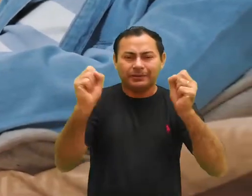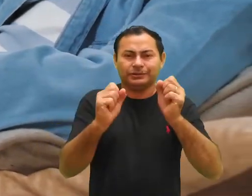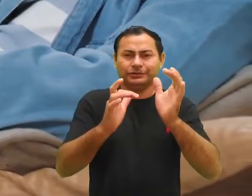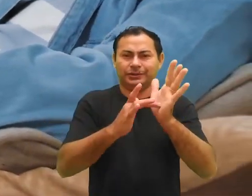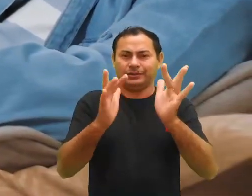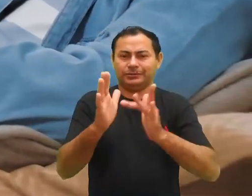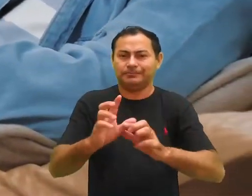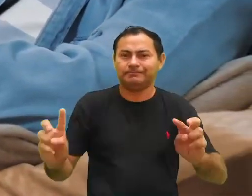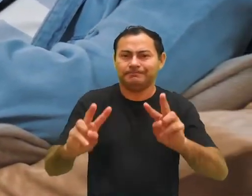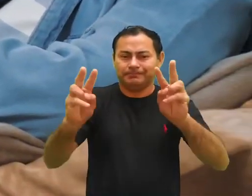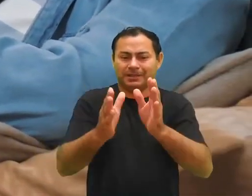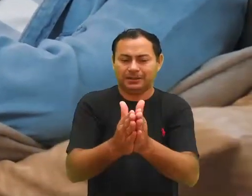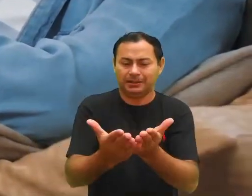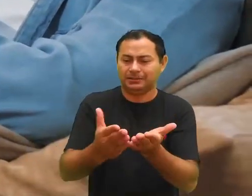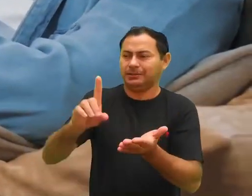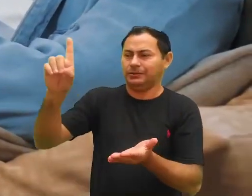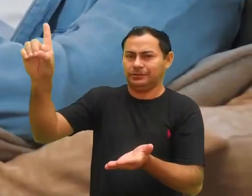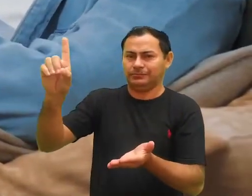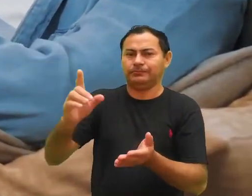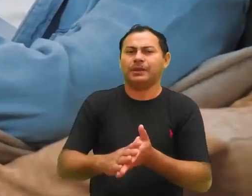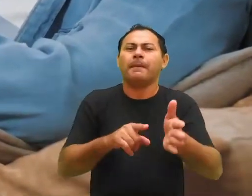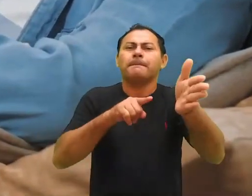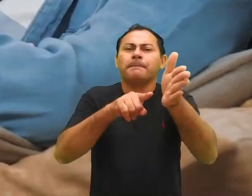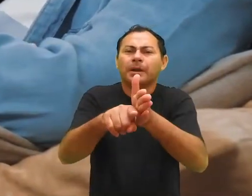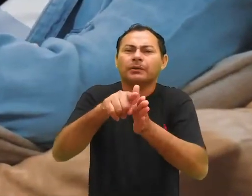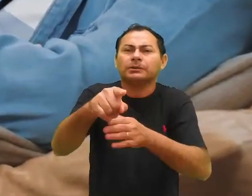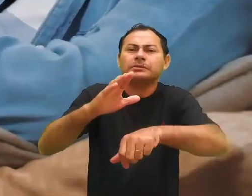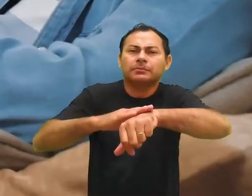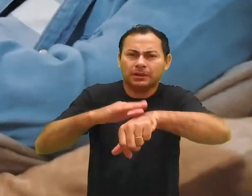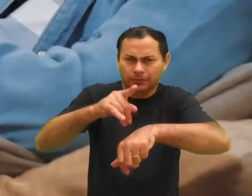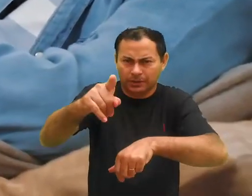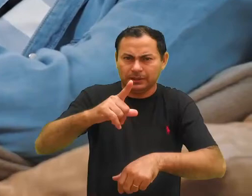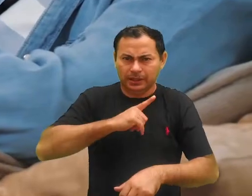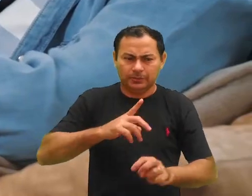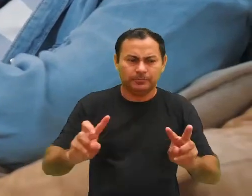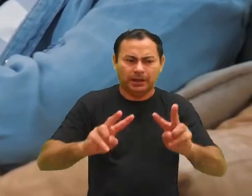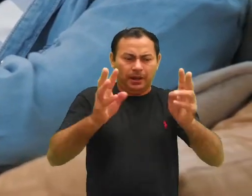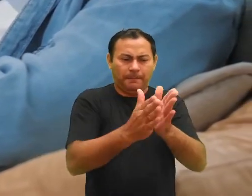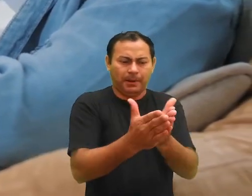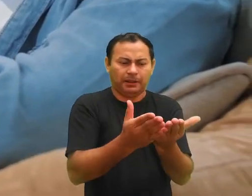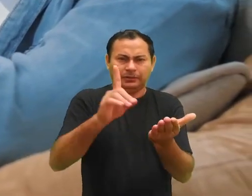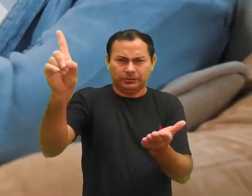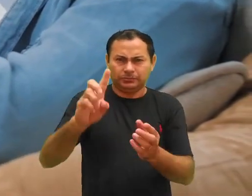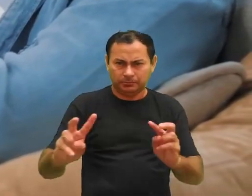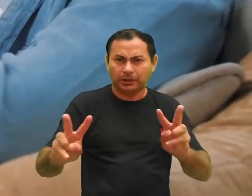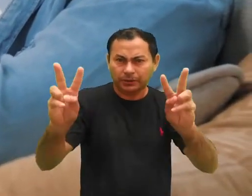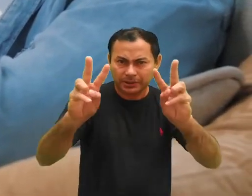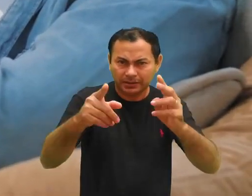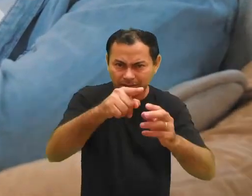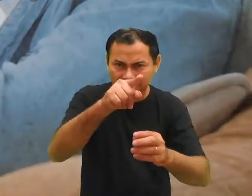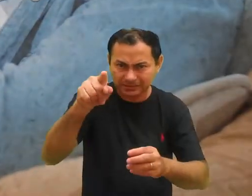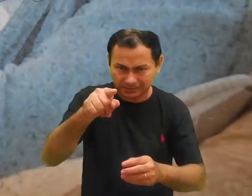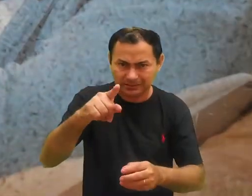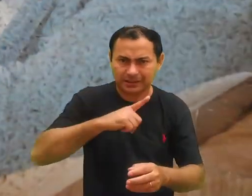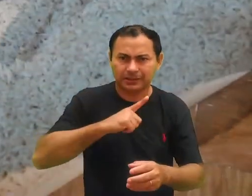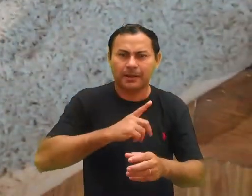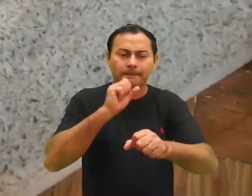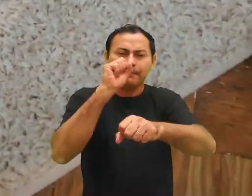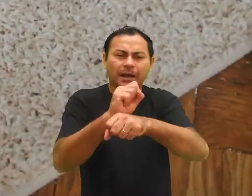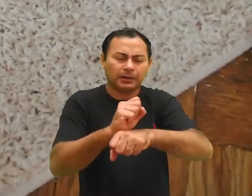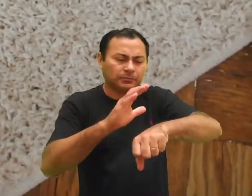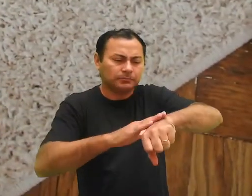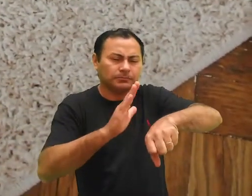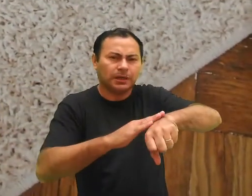como Jesus valorizou as Escrituras. Pergunto a você nesse momento, você tem valorizado a palavra de Deus?